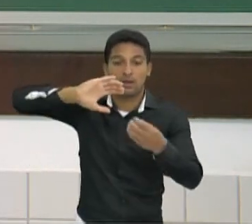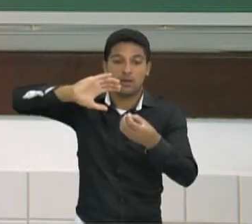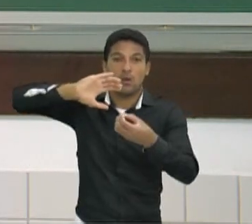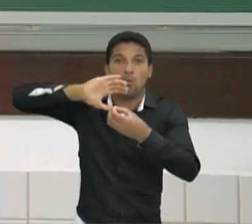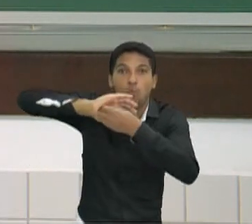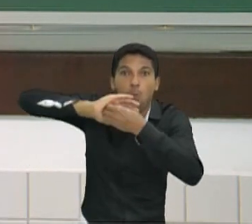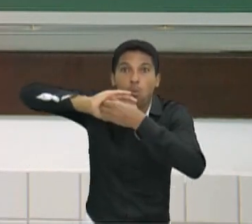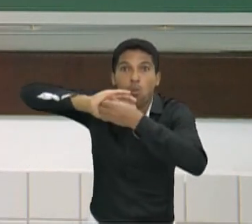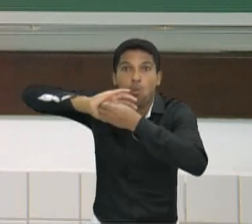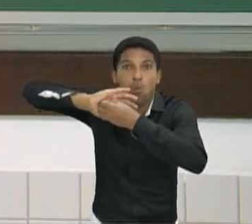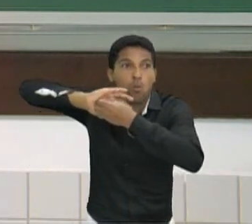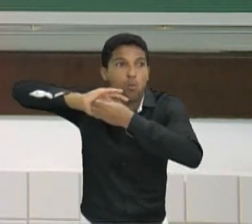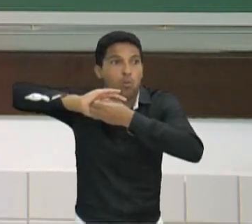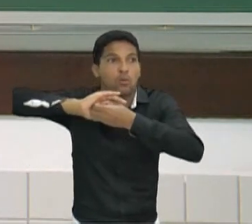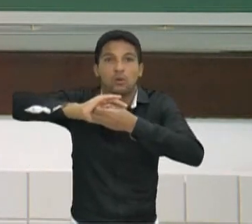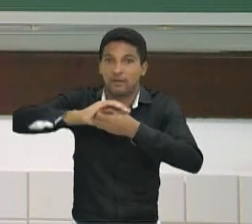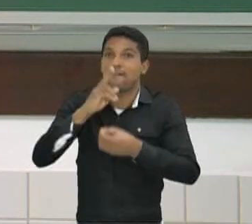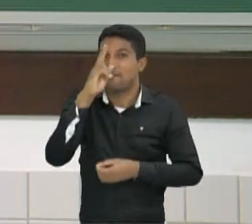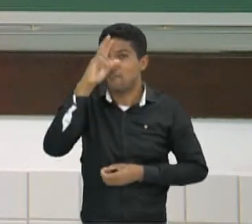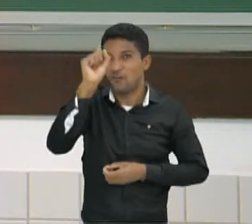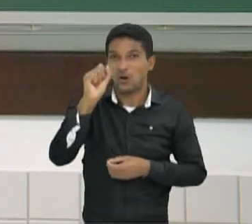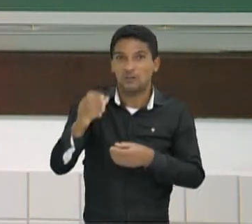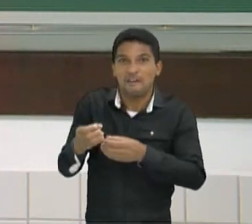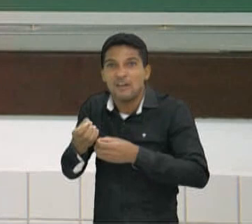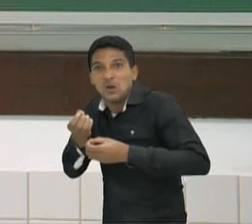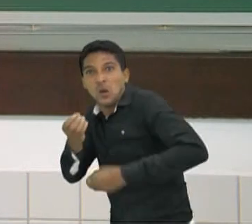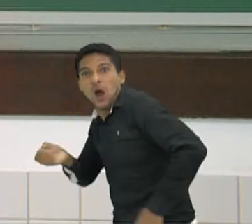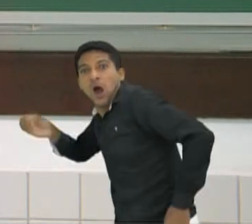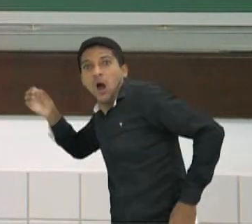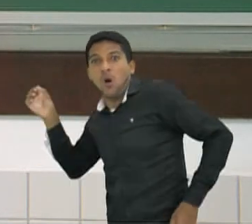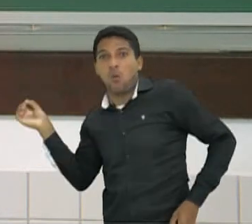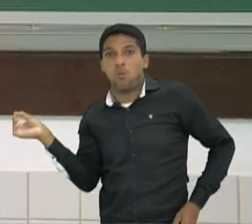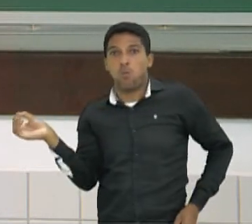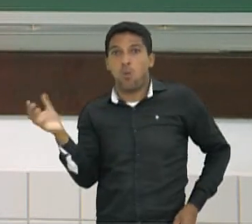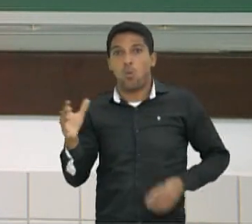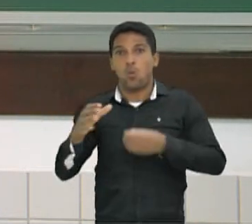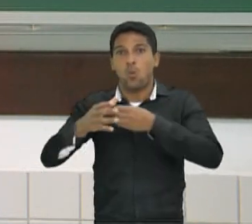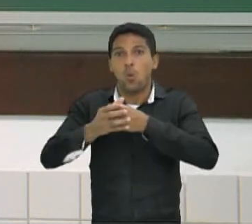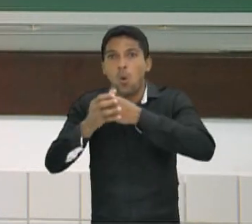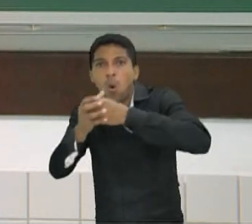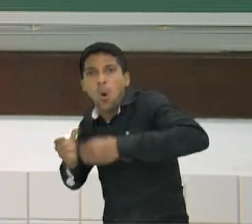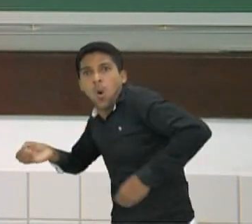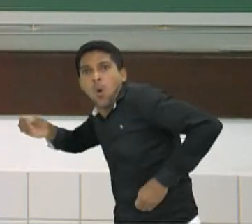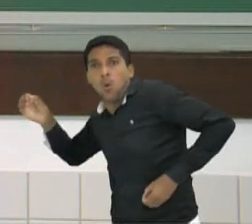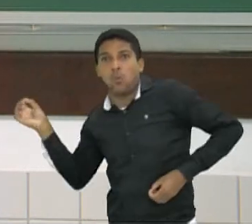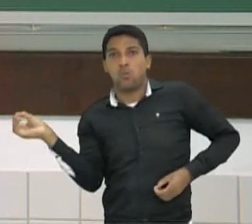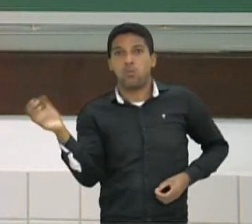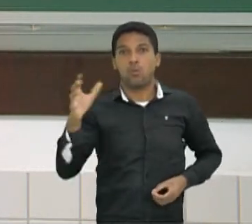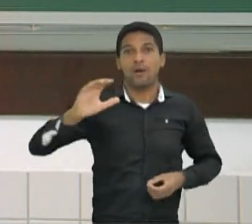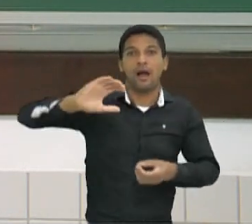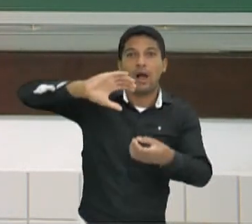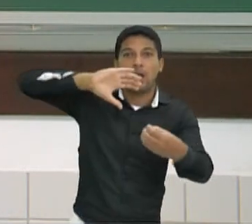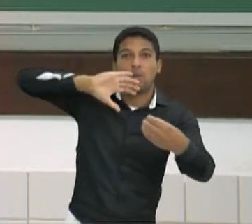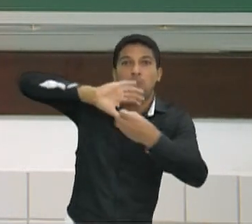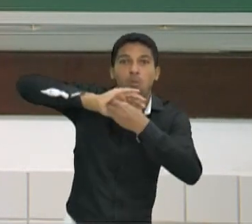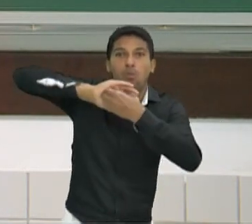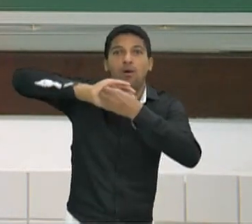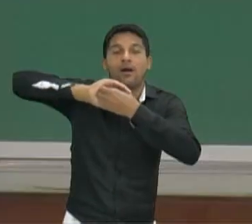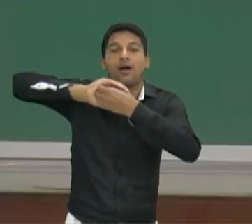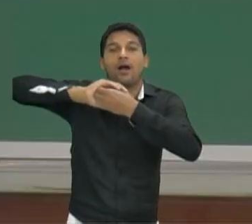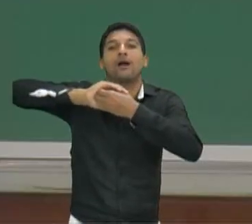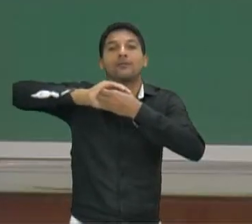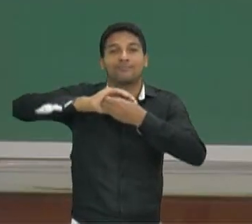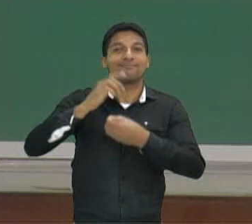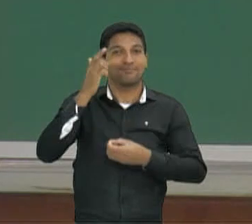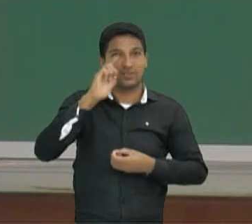a bolinha nela, porque a bolinha vem muito forte, então para amortecer o impacto existe este espaço aqui, né, como vocês podem ver. Então